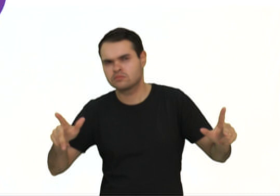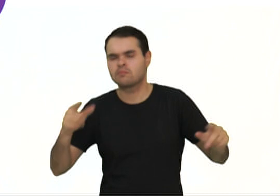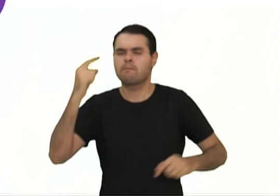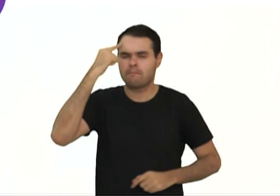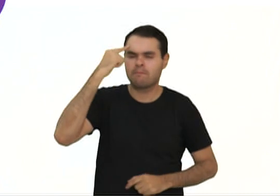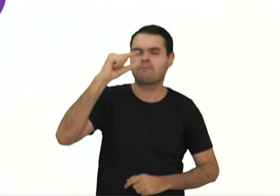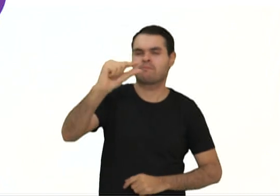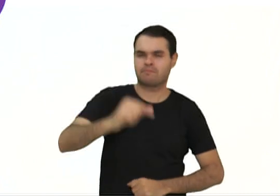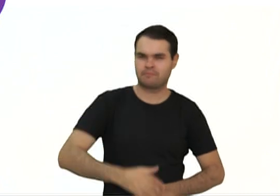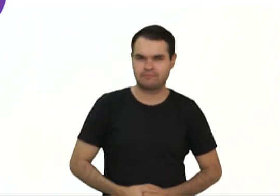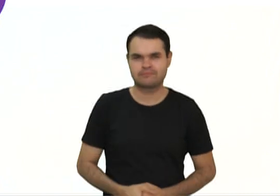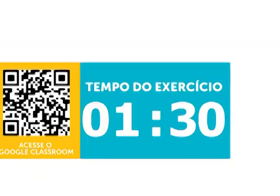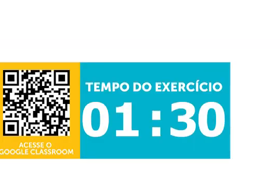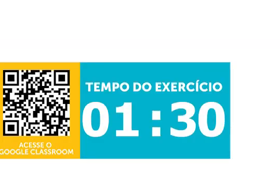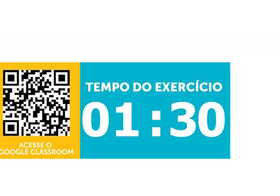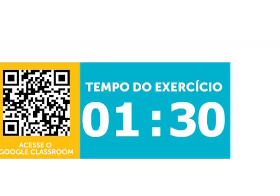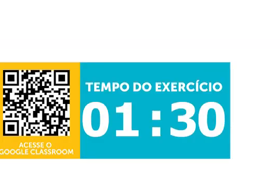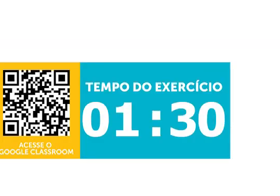Pensa aí um pouquinho.